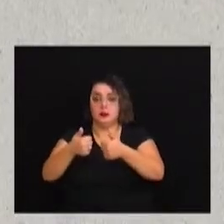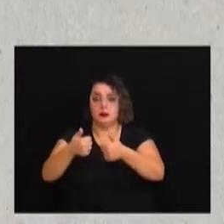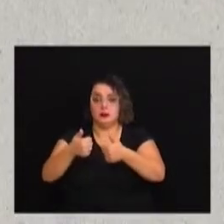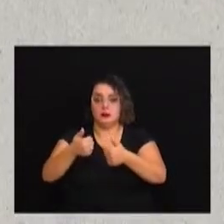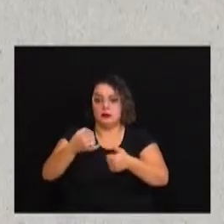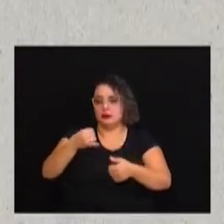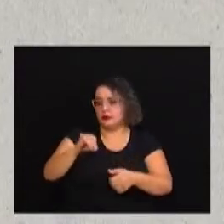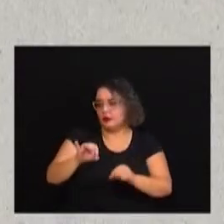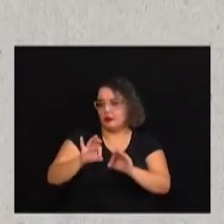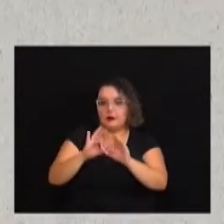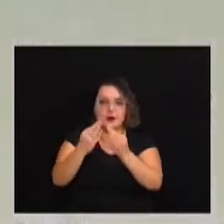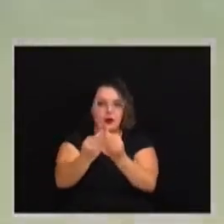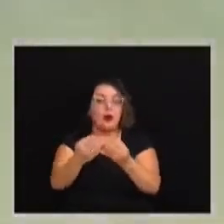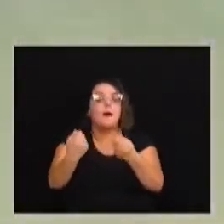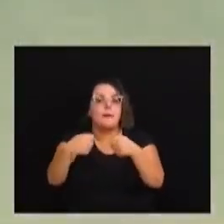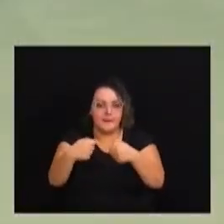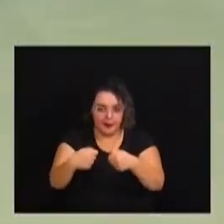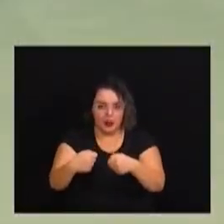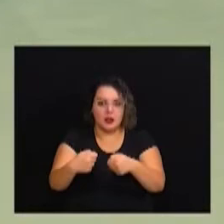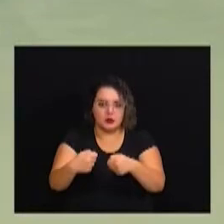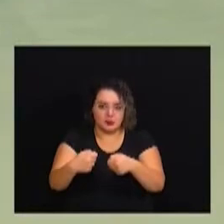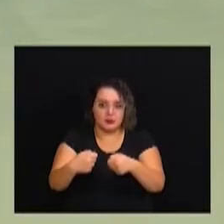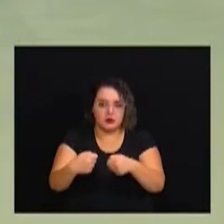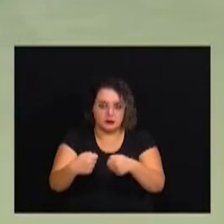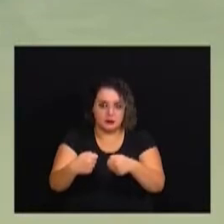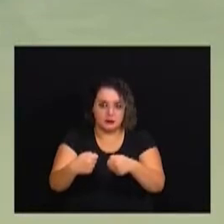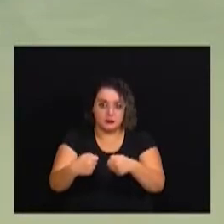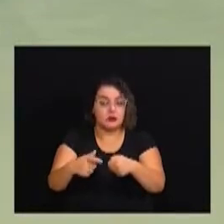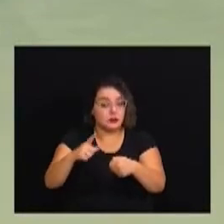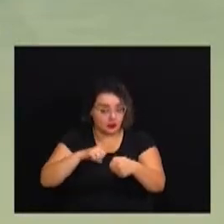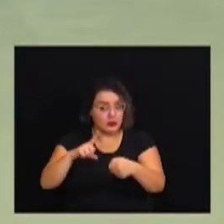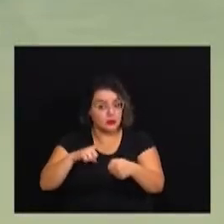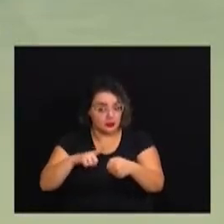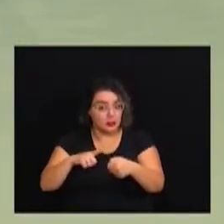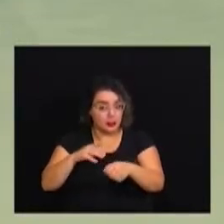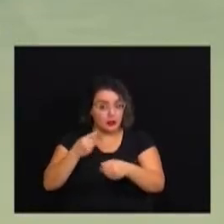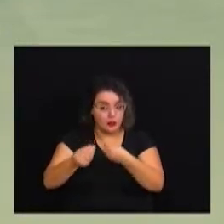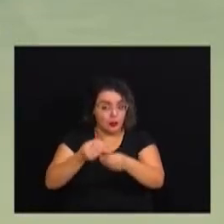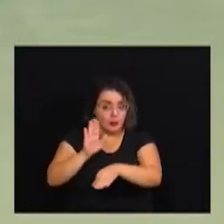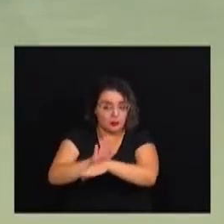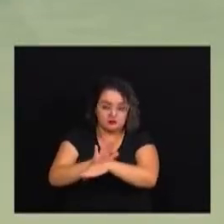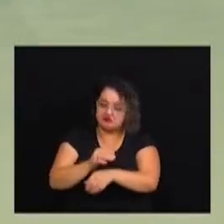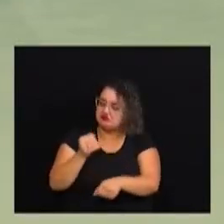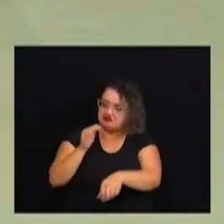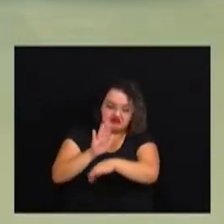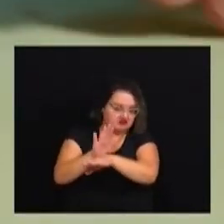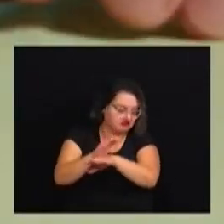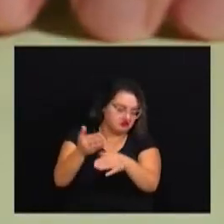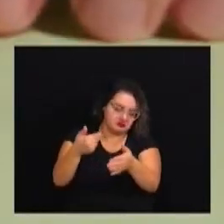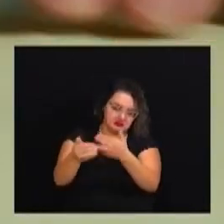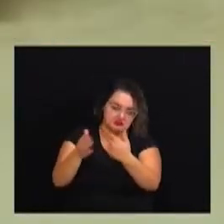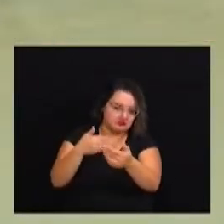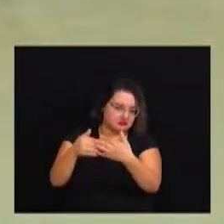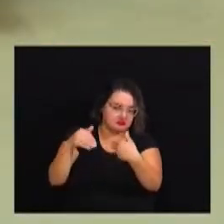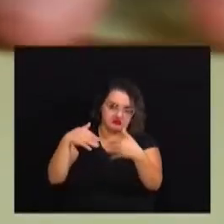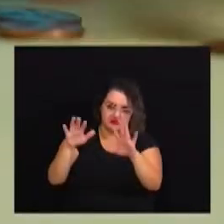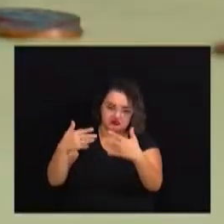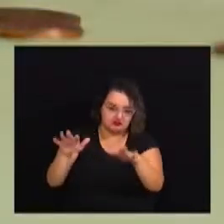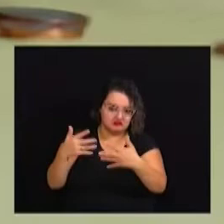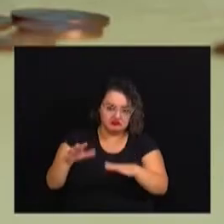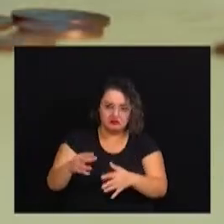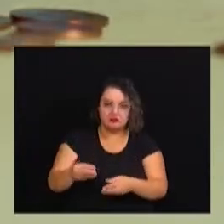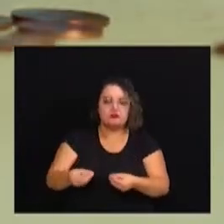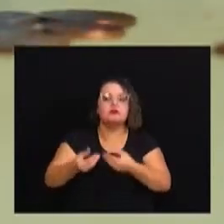algum parente, alguém da família precisa, e eles têm condições, eles vão ajudar sem nem olhar como é que